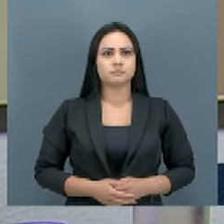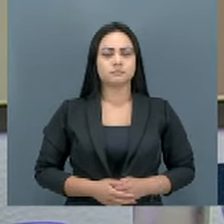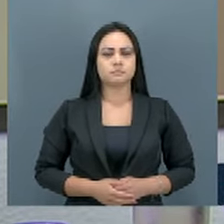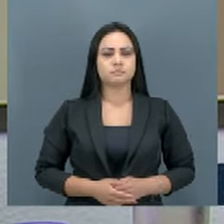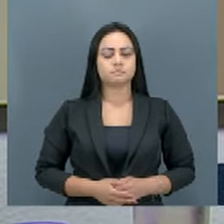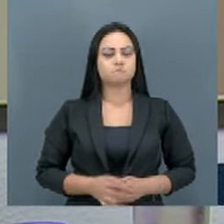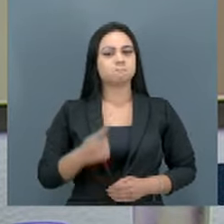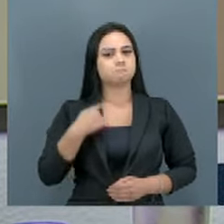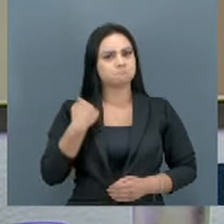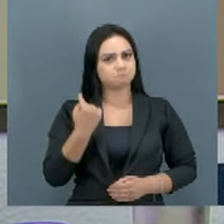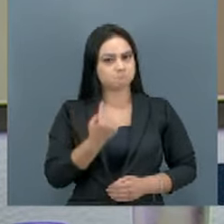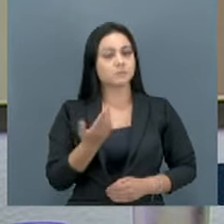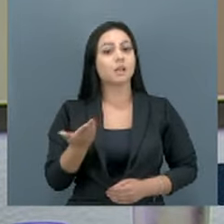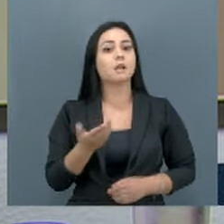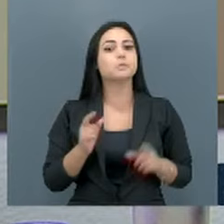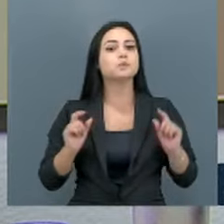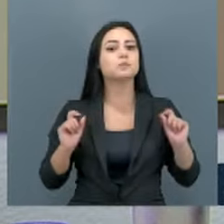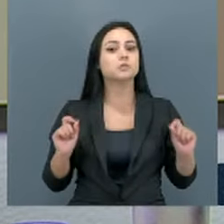Nós queremos que